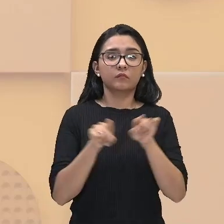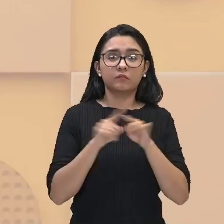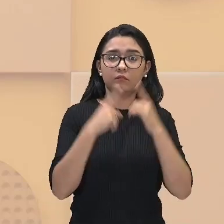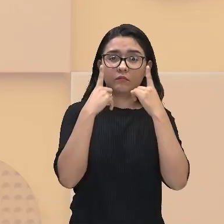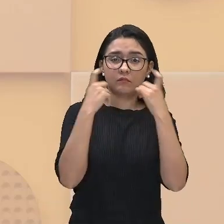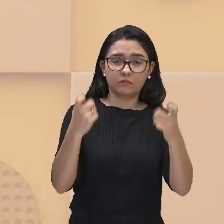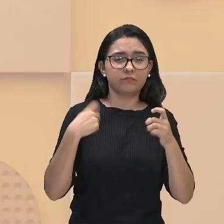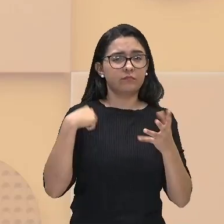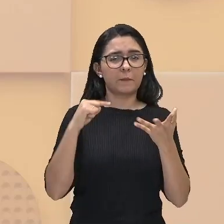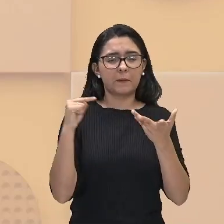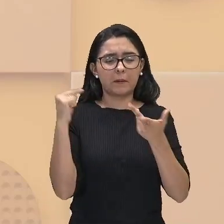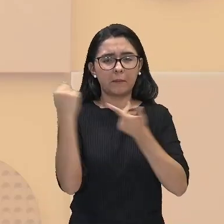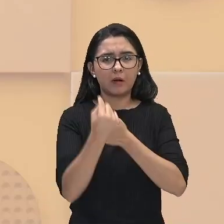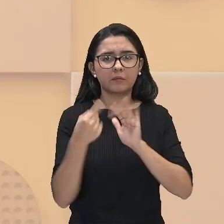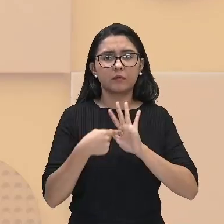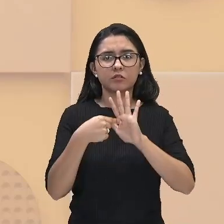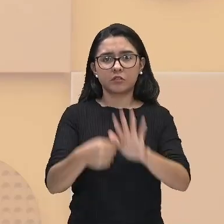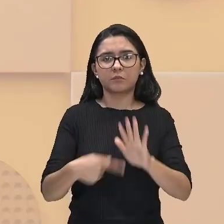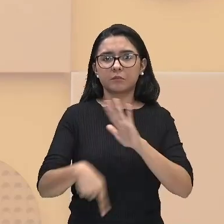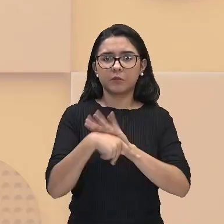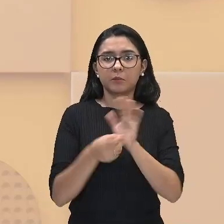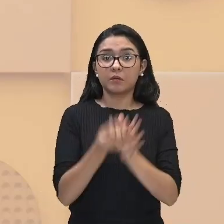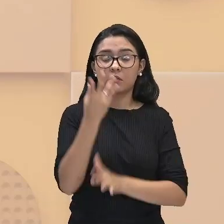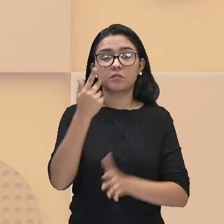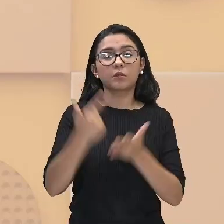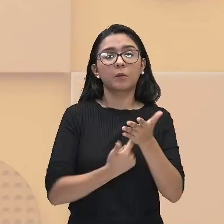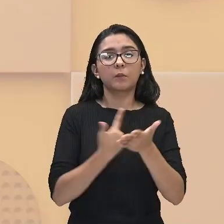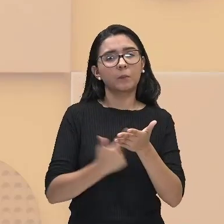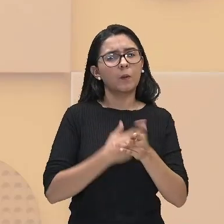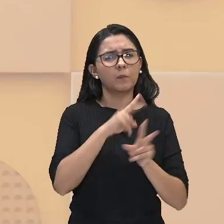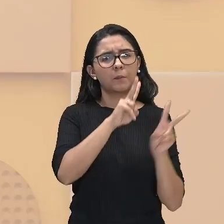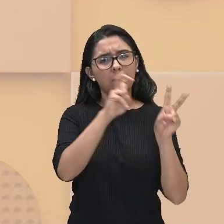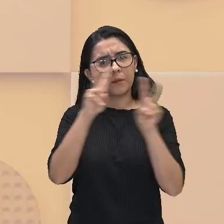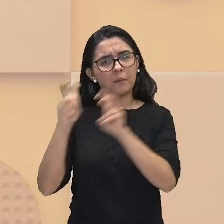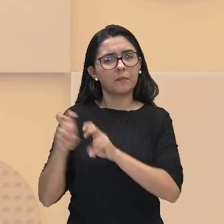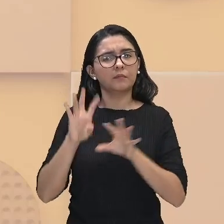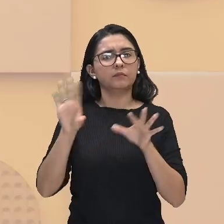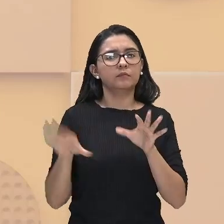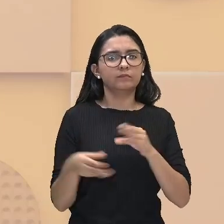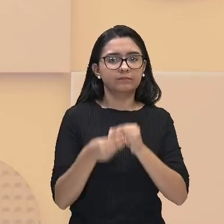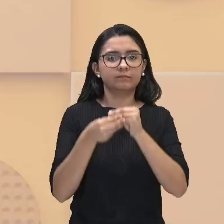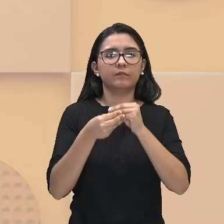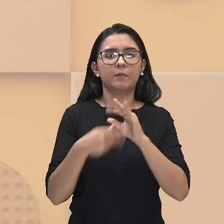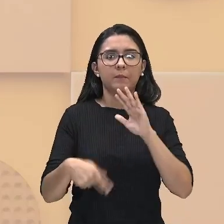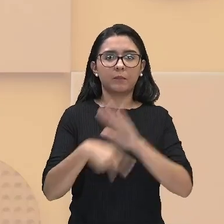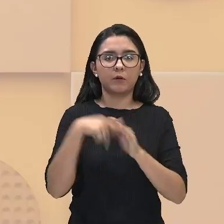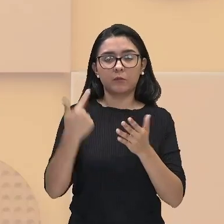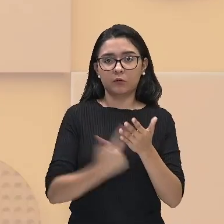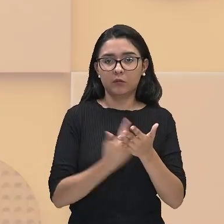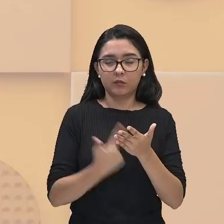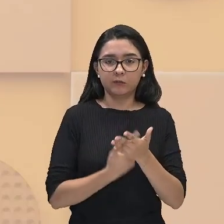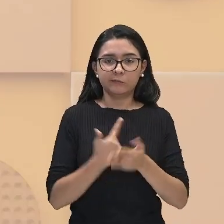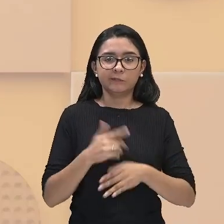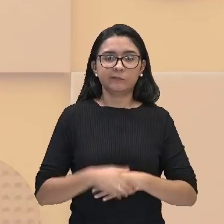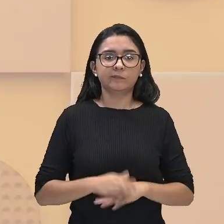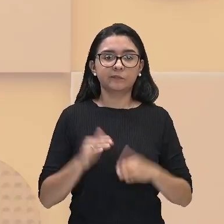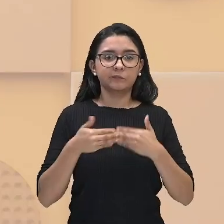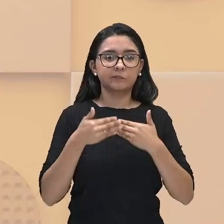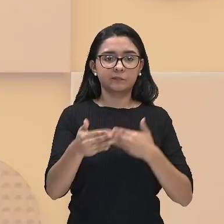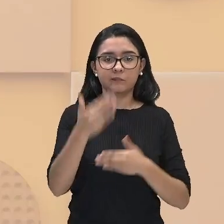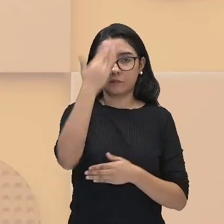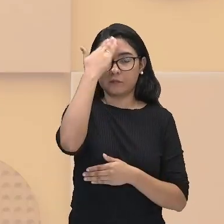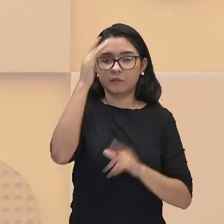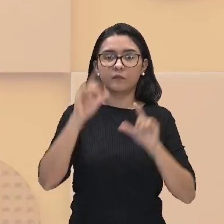violência. Vão ser no caso ali, assuntos que vão ser elencados nesta obra, certo? Continuando, vamos saber aí